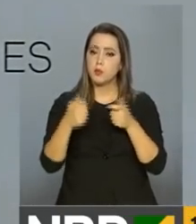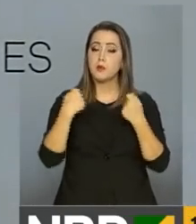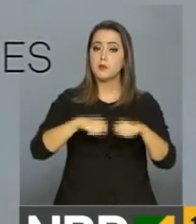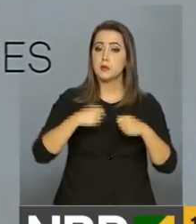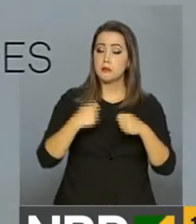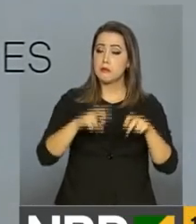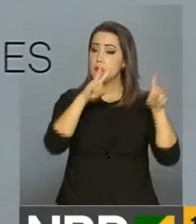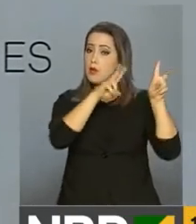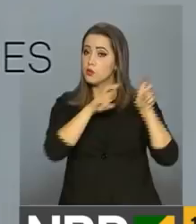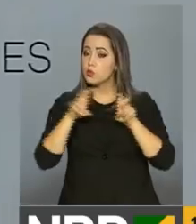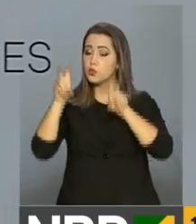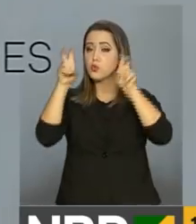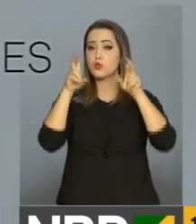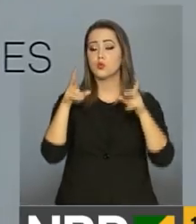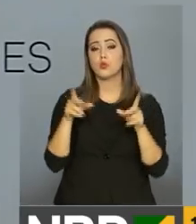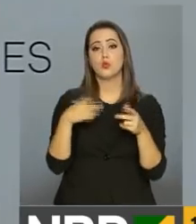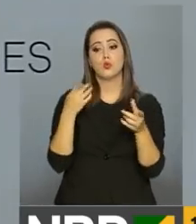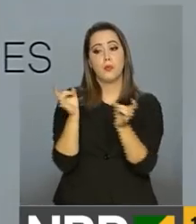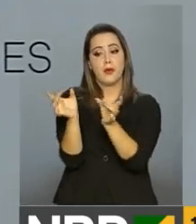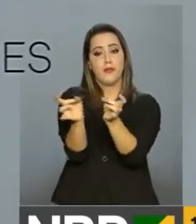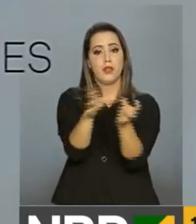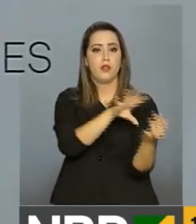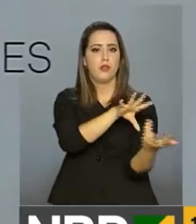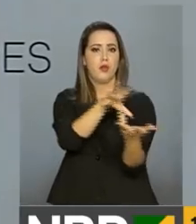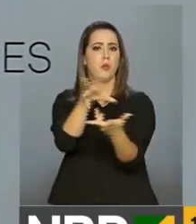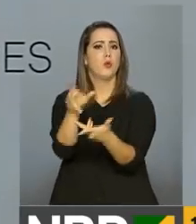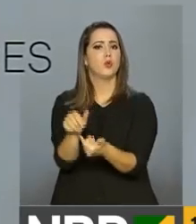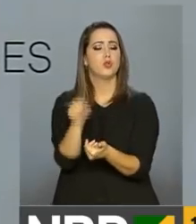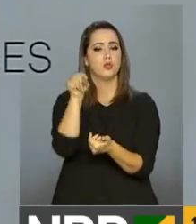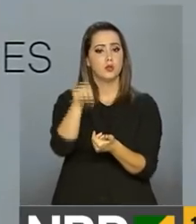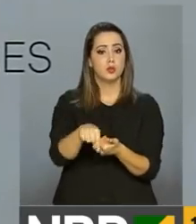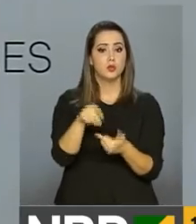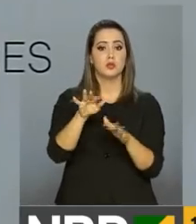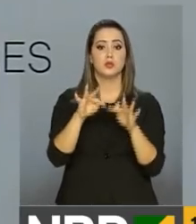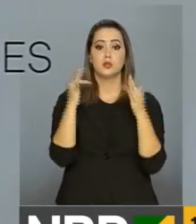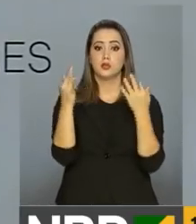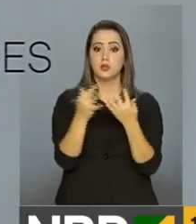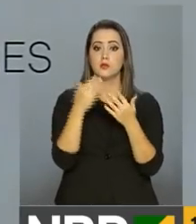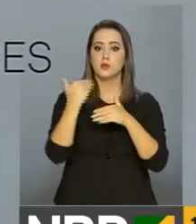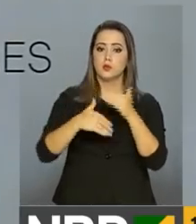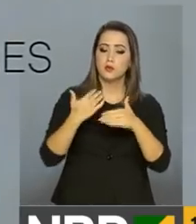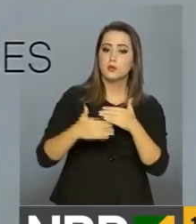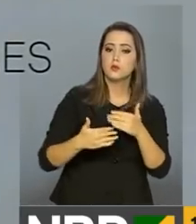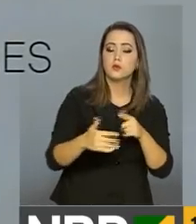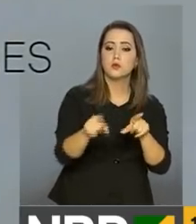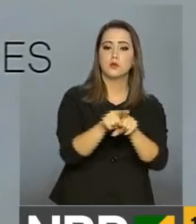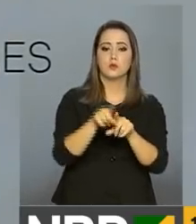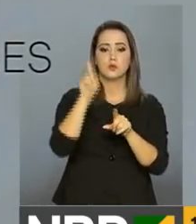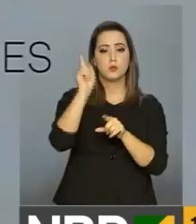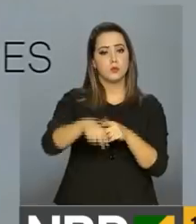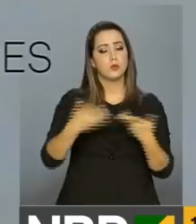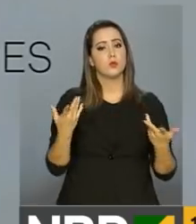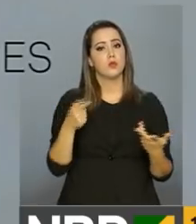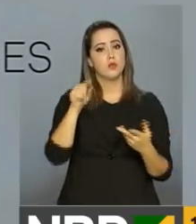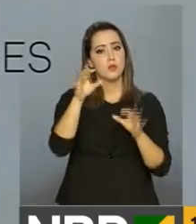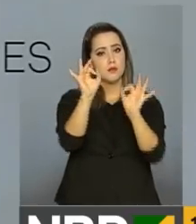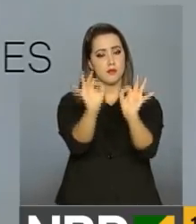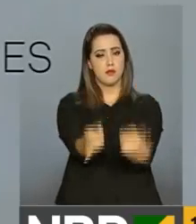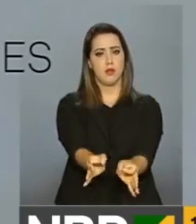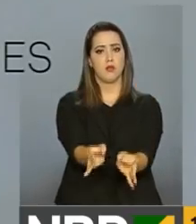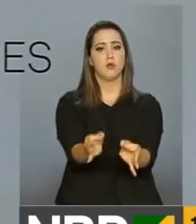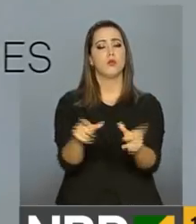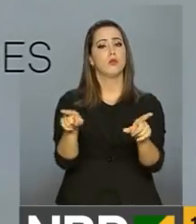para o comércio internacional, que só este foro pode fazer avançar de forma